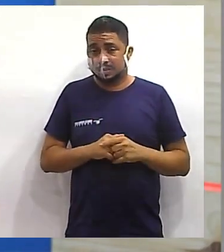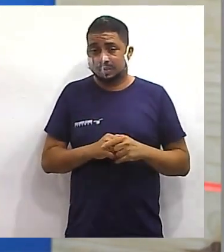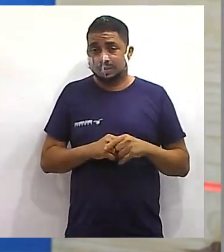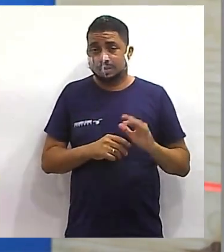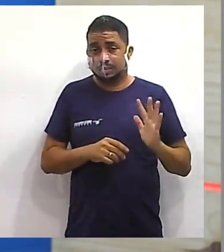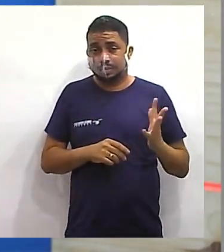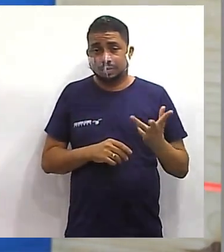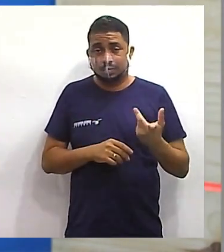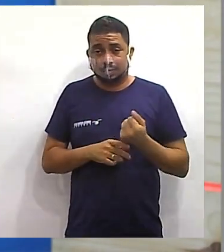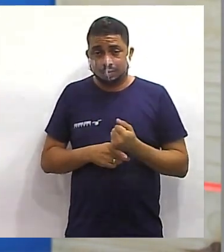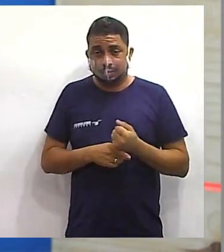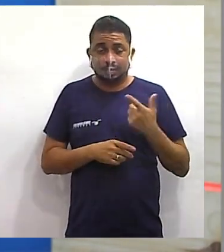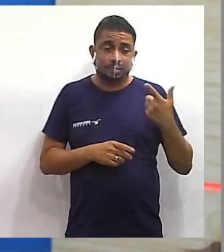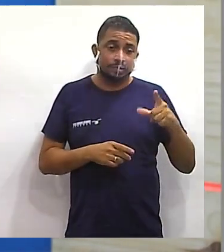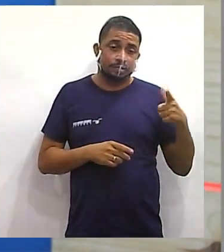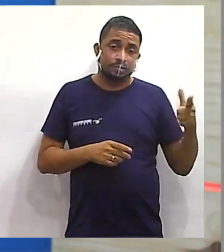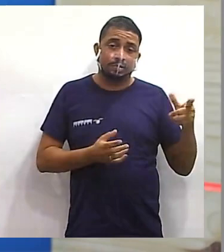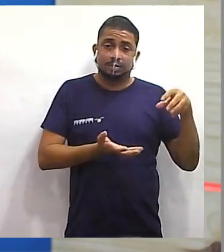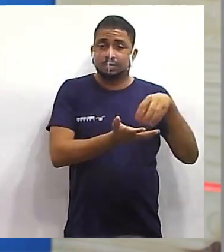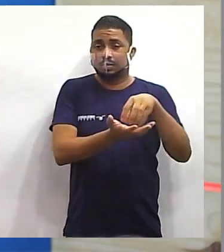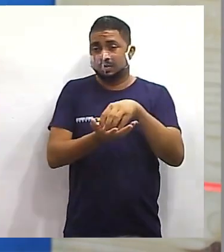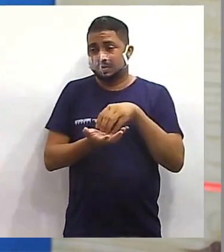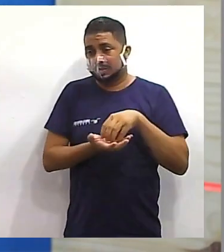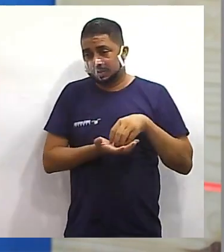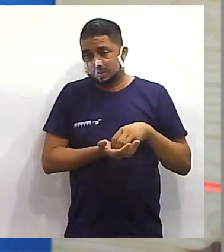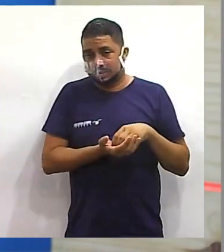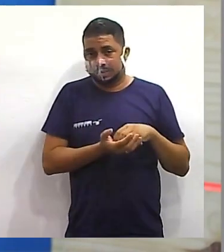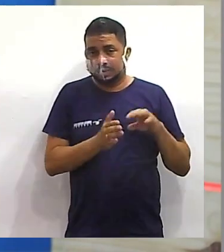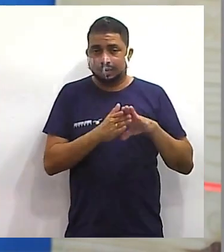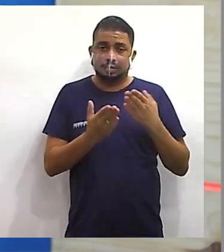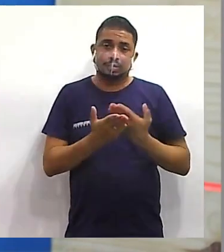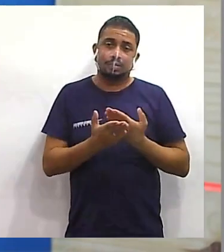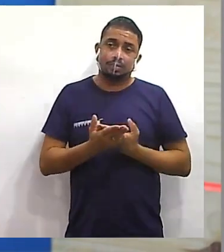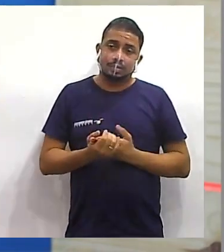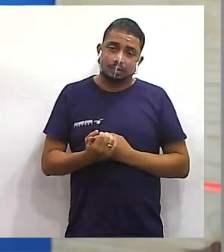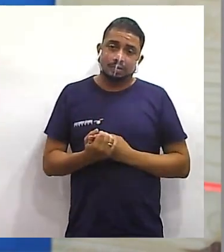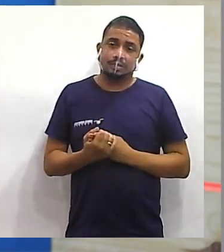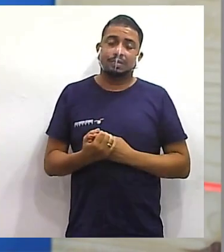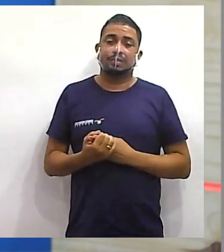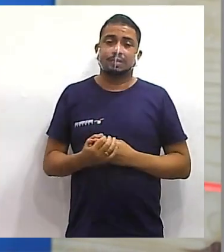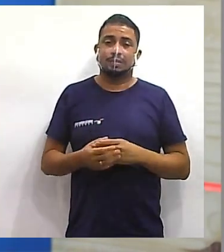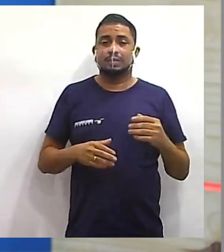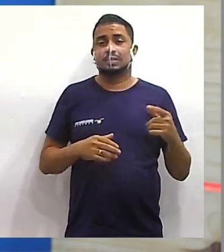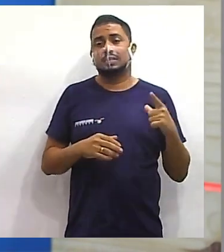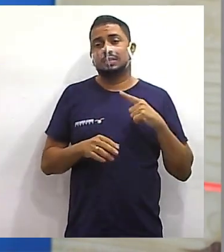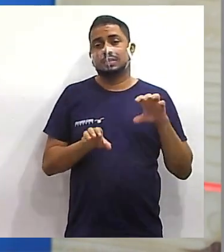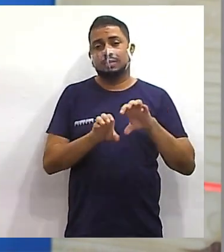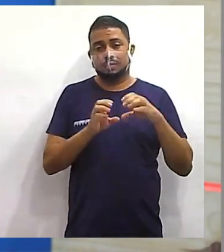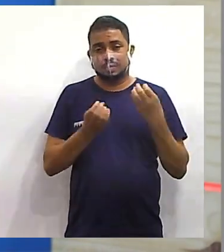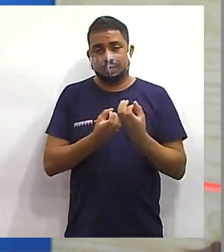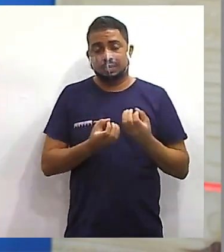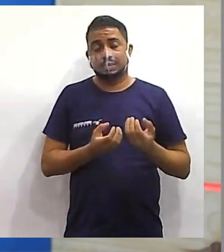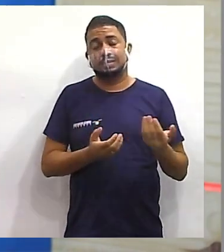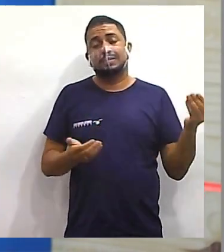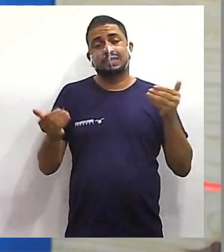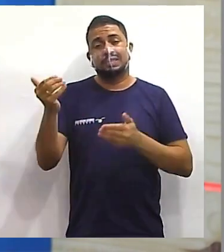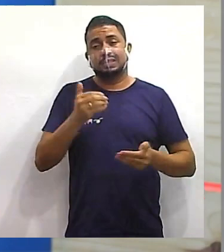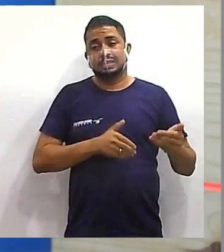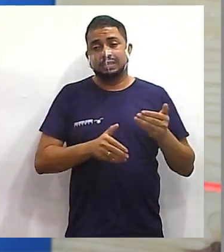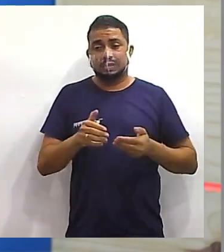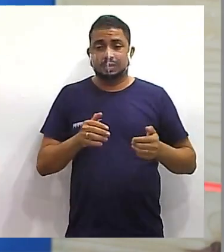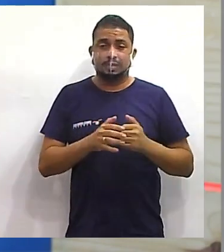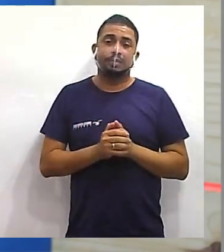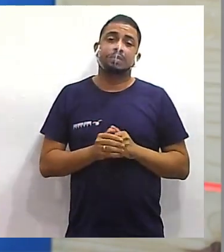todo o subsídio para os outros órgãos, né, da escola, que toda a comunidade participa. Mas